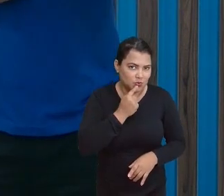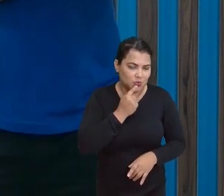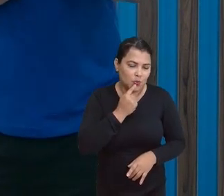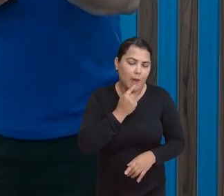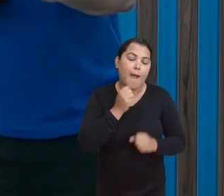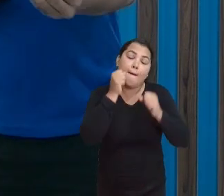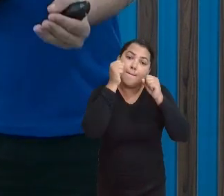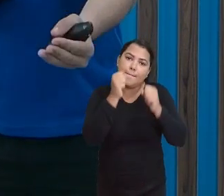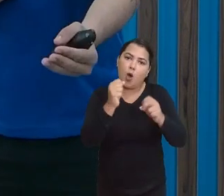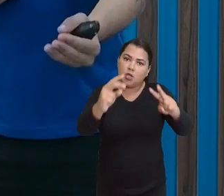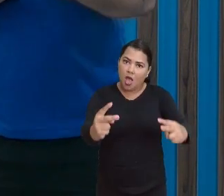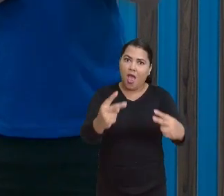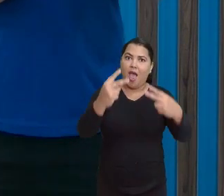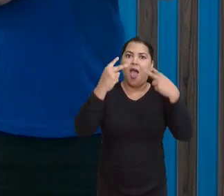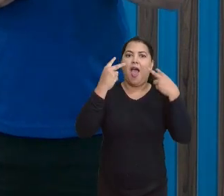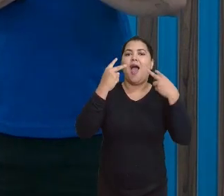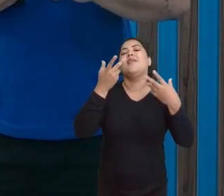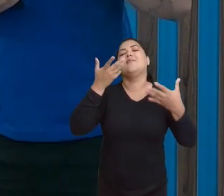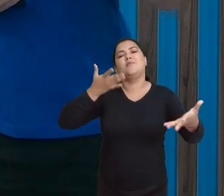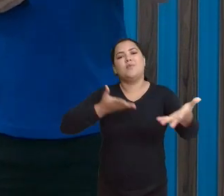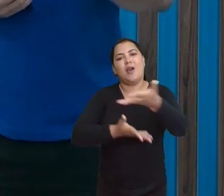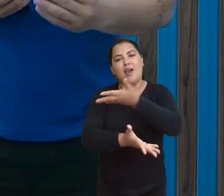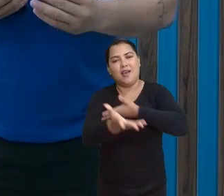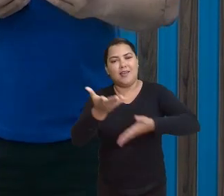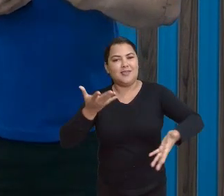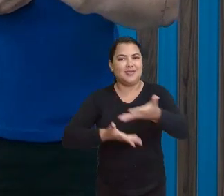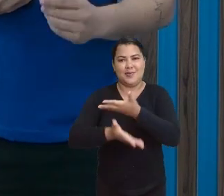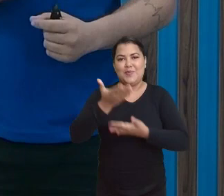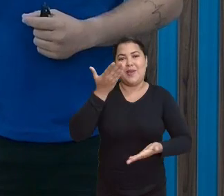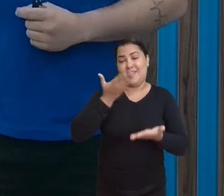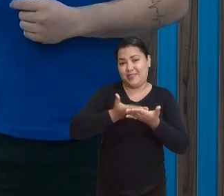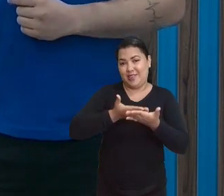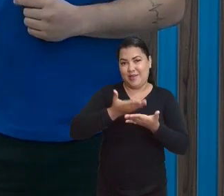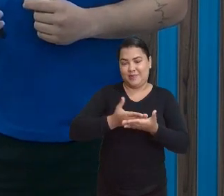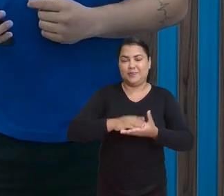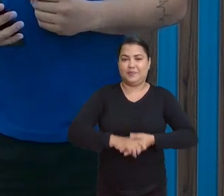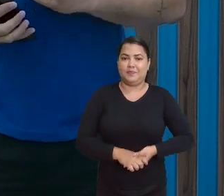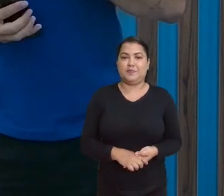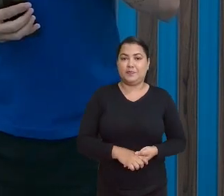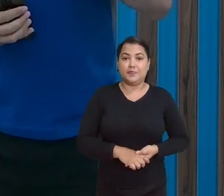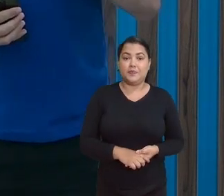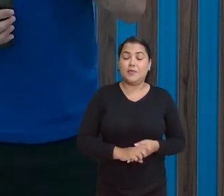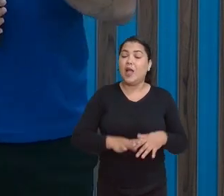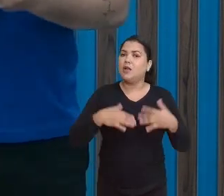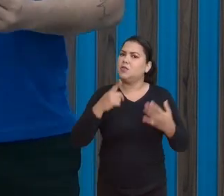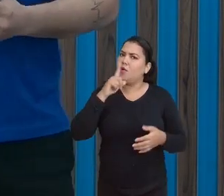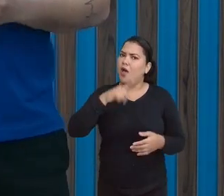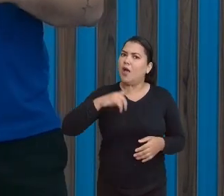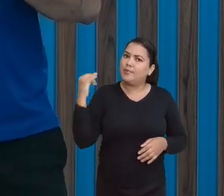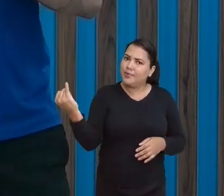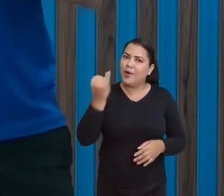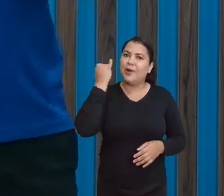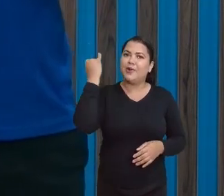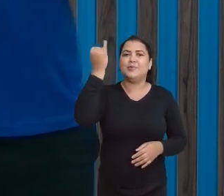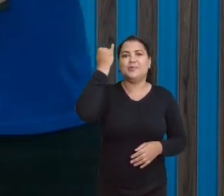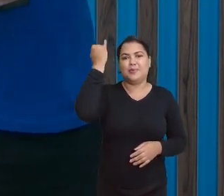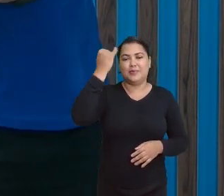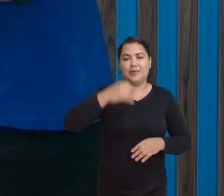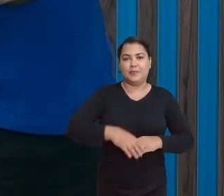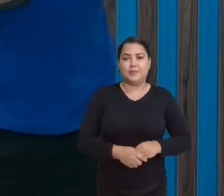auditiva, tá participando dessa aula, está participando disso, né? Então, é extremamente importante,